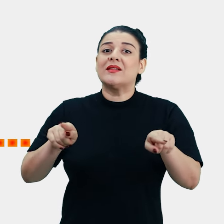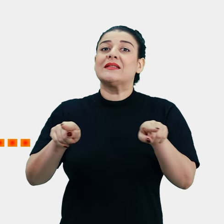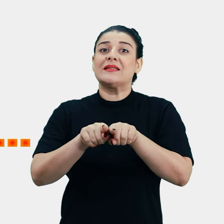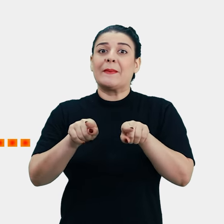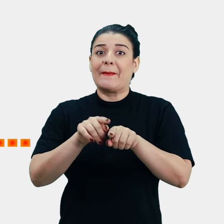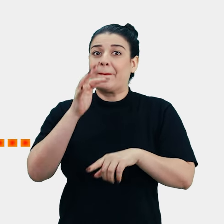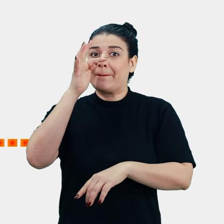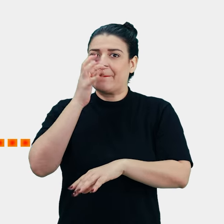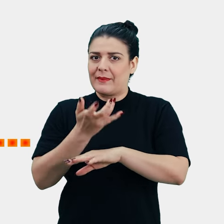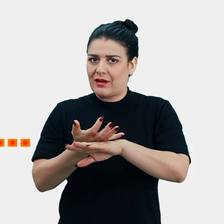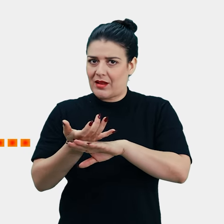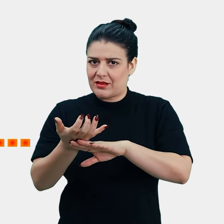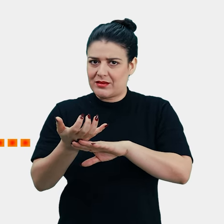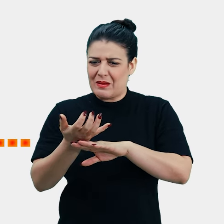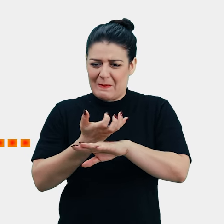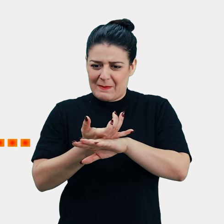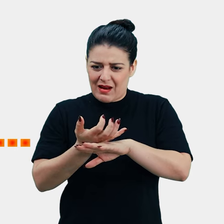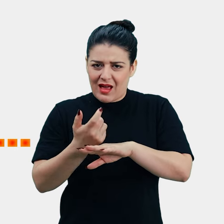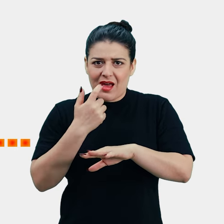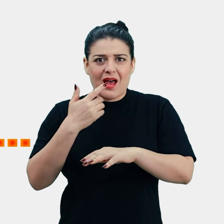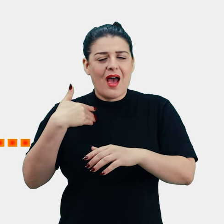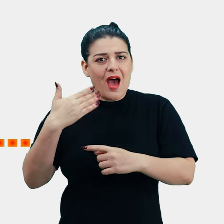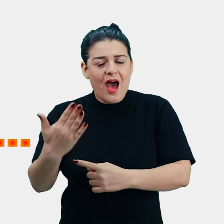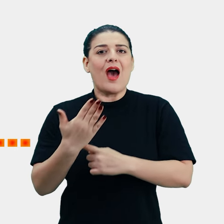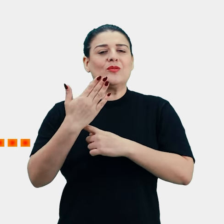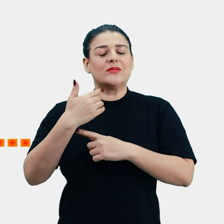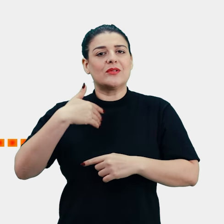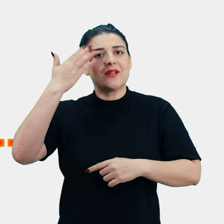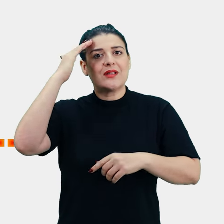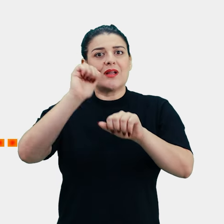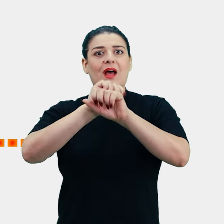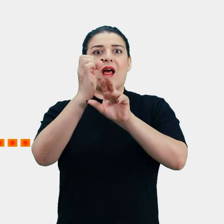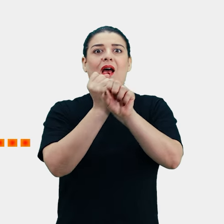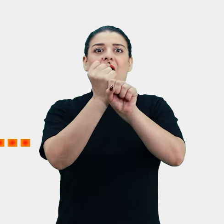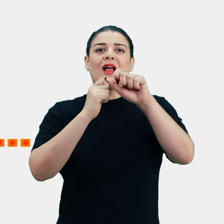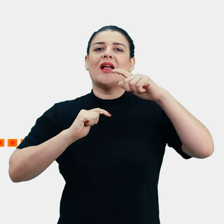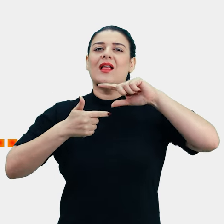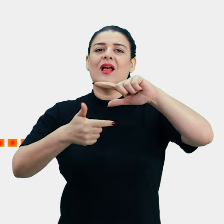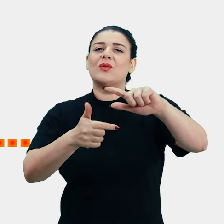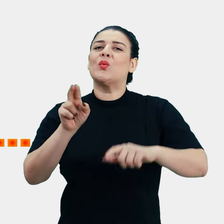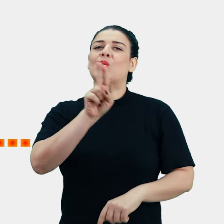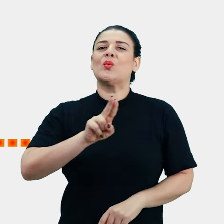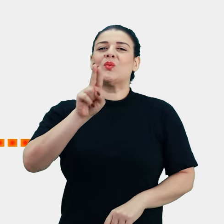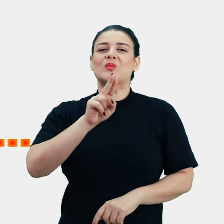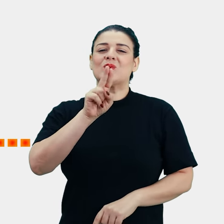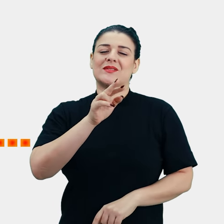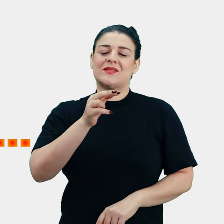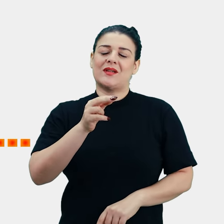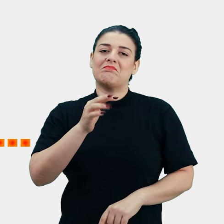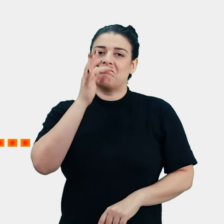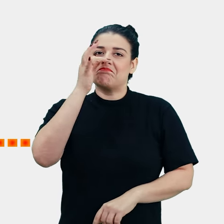Ou seja, esse achado de plantas corrobora pelo uso antigo, tradicional, desde a antiguidade das